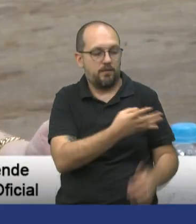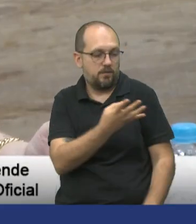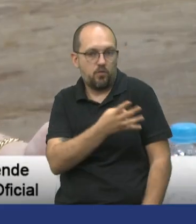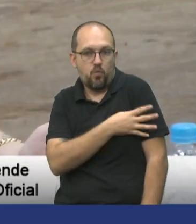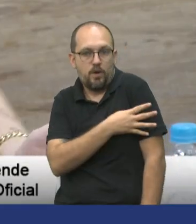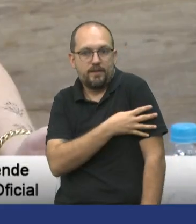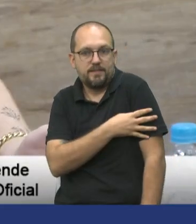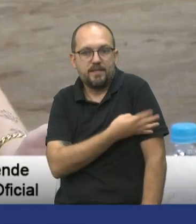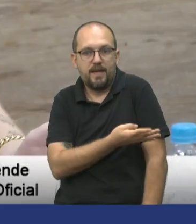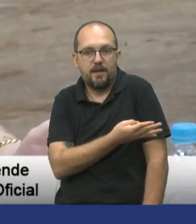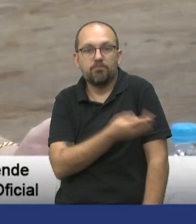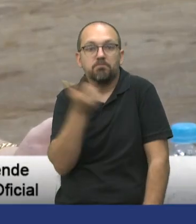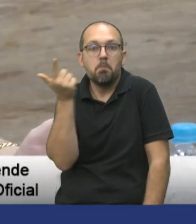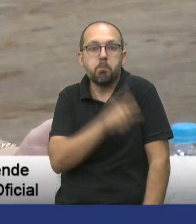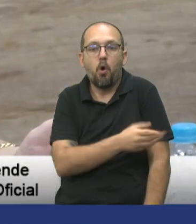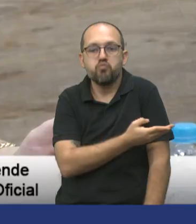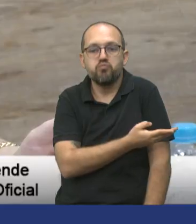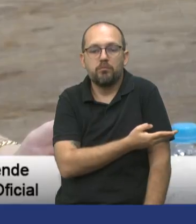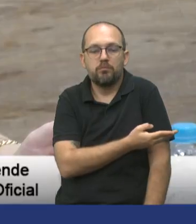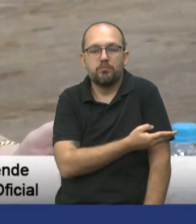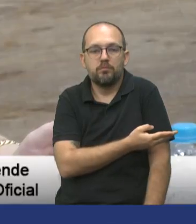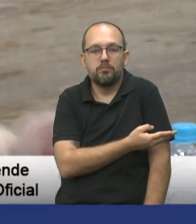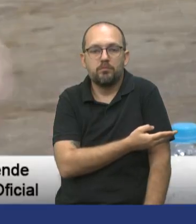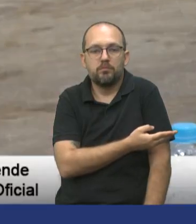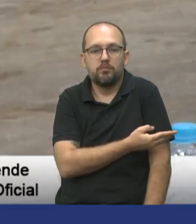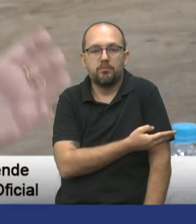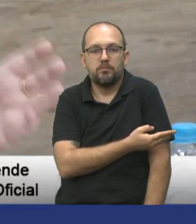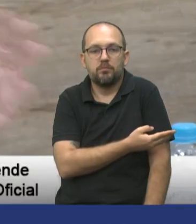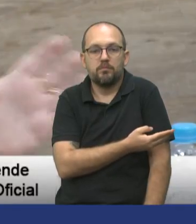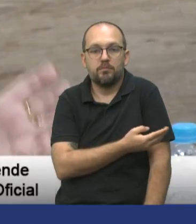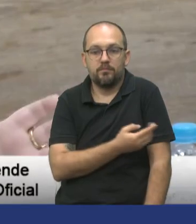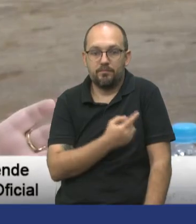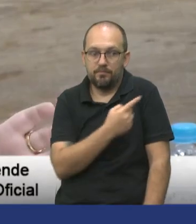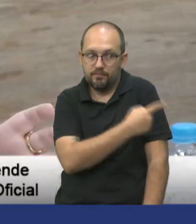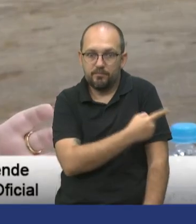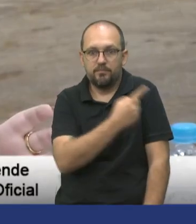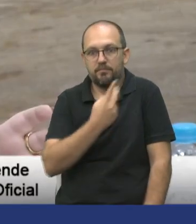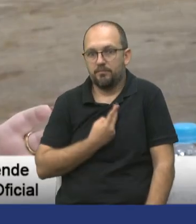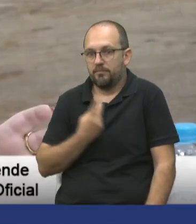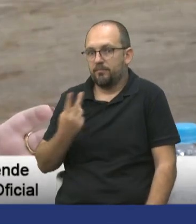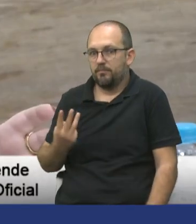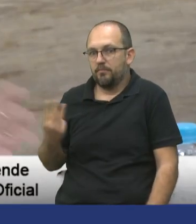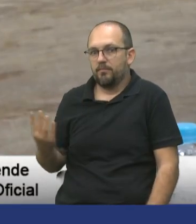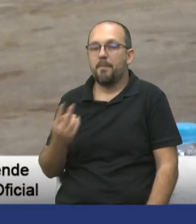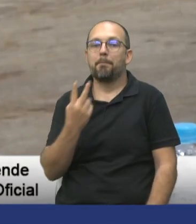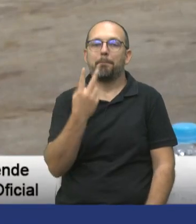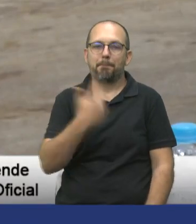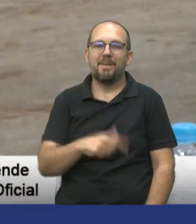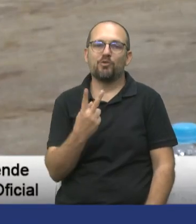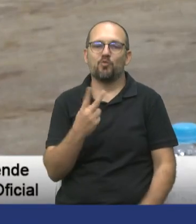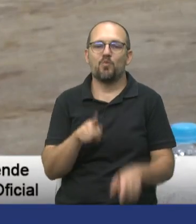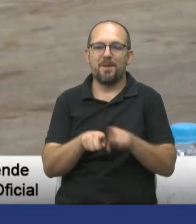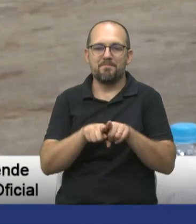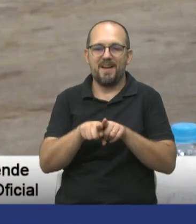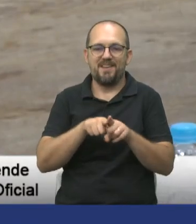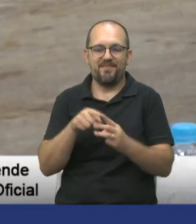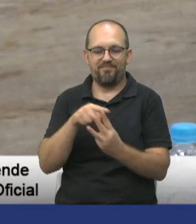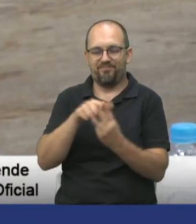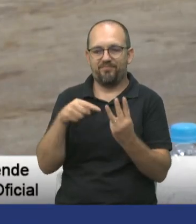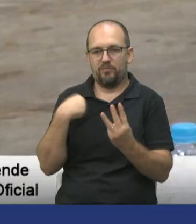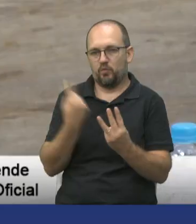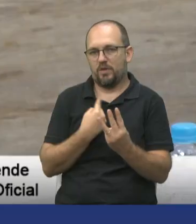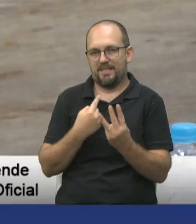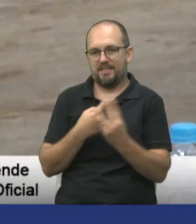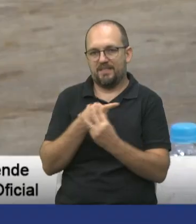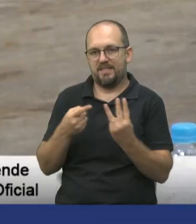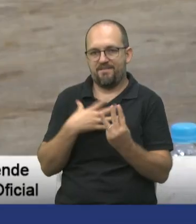primária, que conseguiu. E nós 3, eu e minhas 2 irmãs. Essa é a importância de mostrar para as meninas,